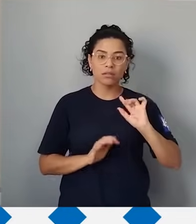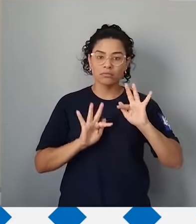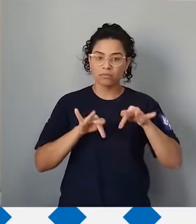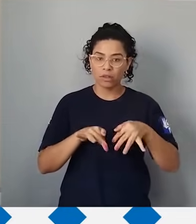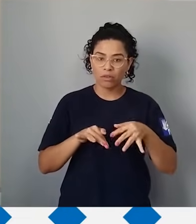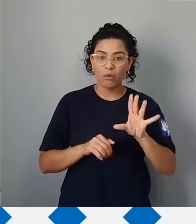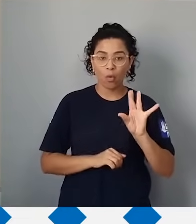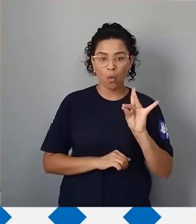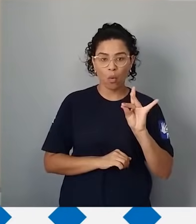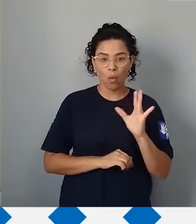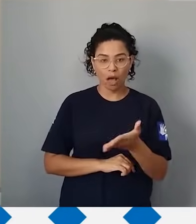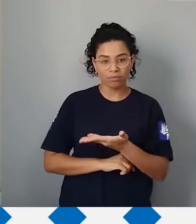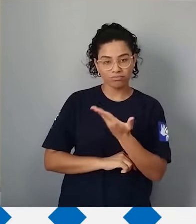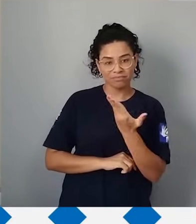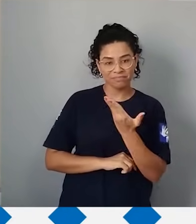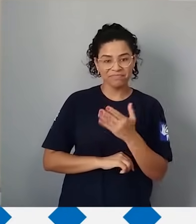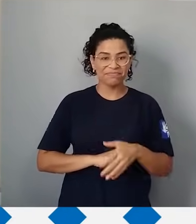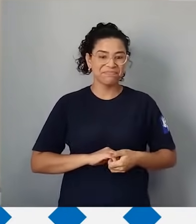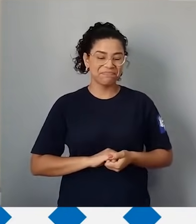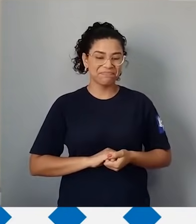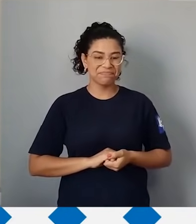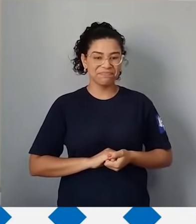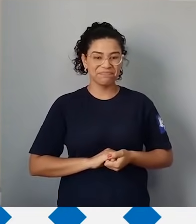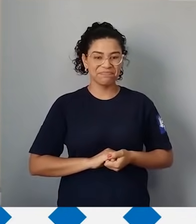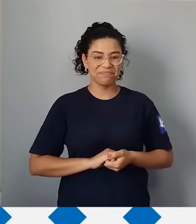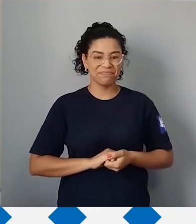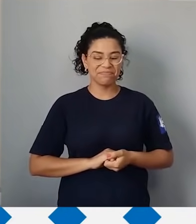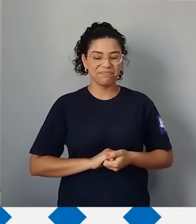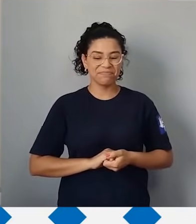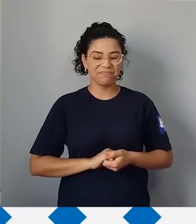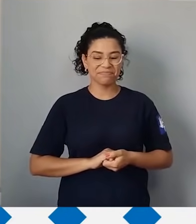nossos amiguinhos aqui na parede.